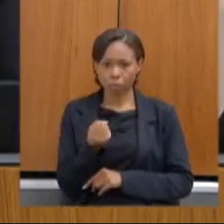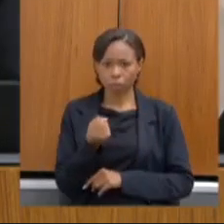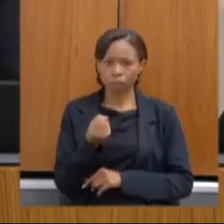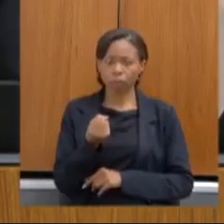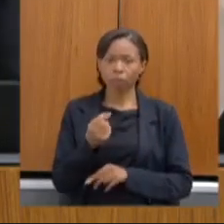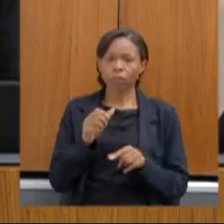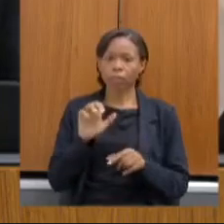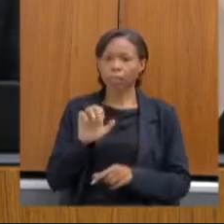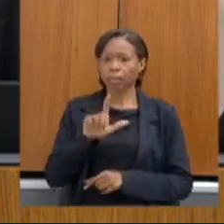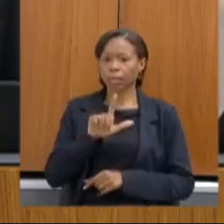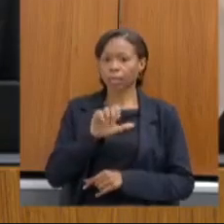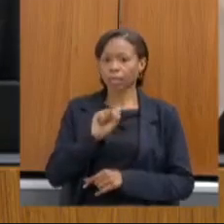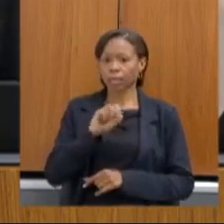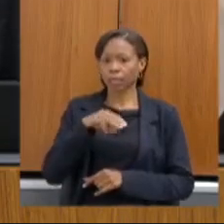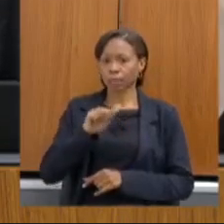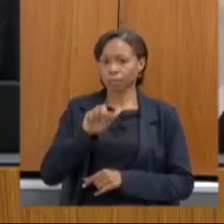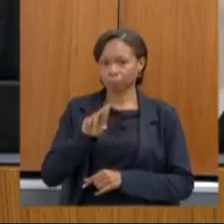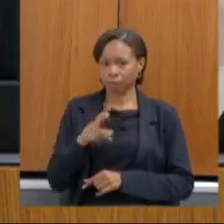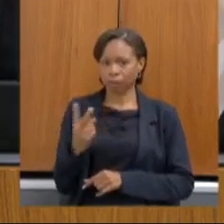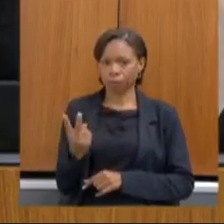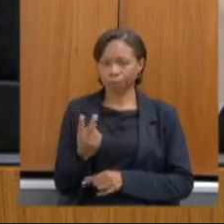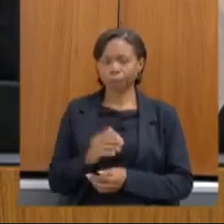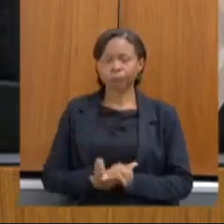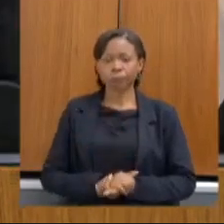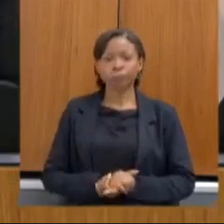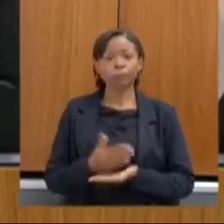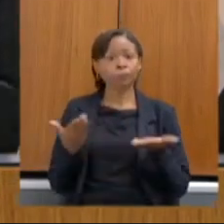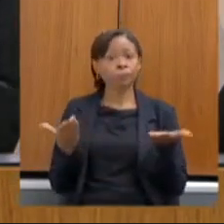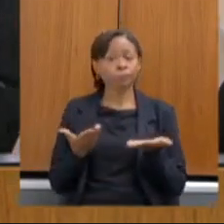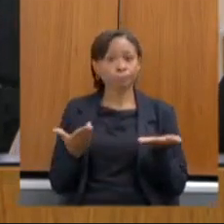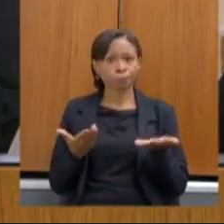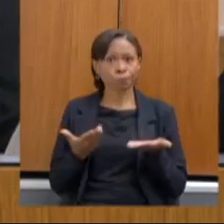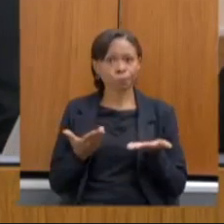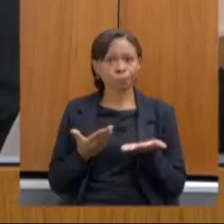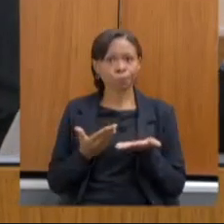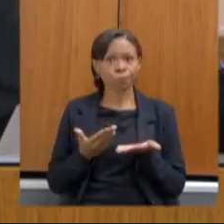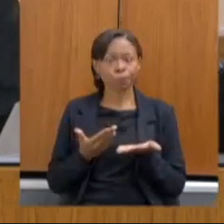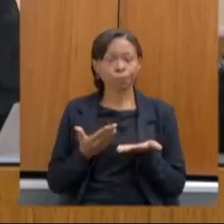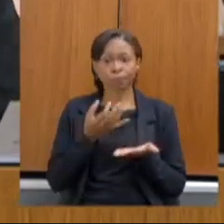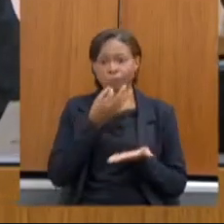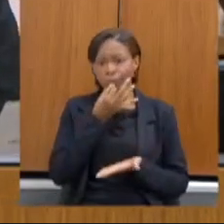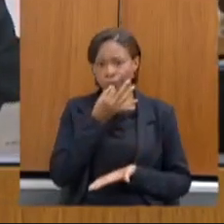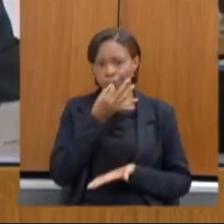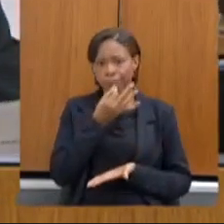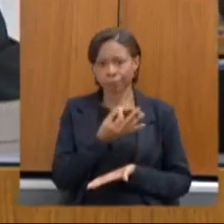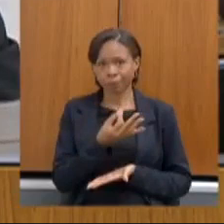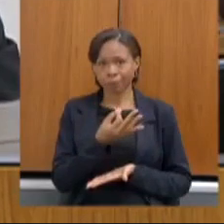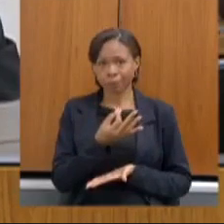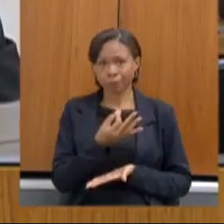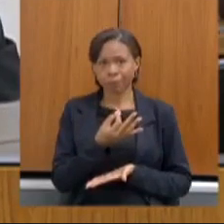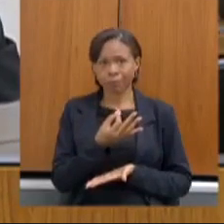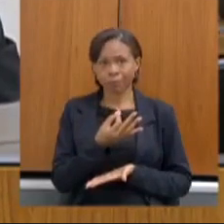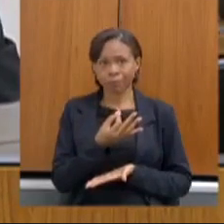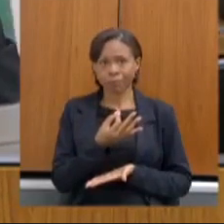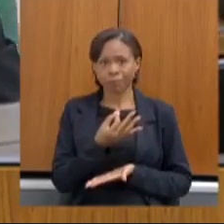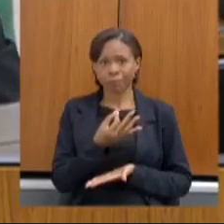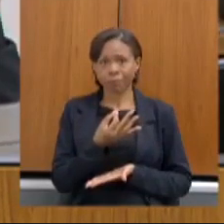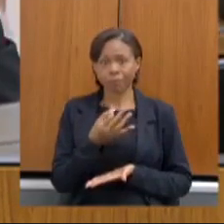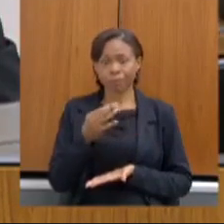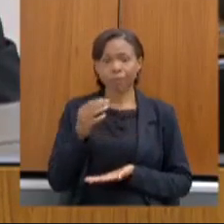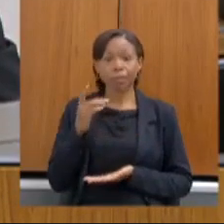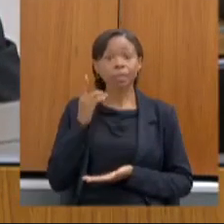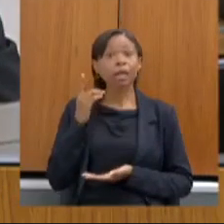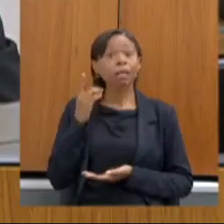e eles mar prato encaminho agora para suas considerações iniciais para fazer Deputado